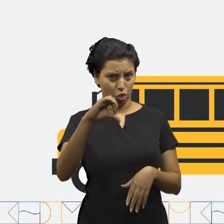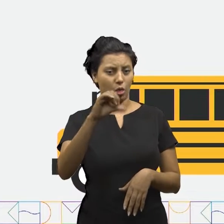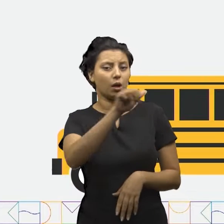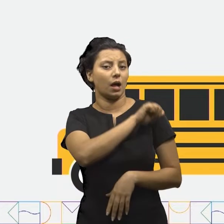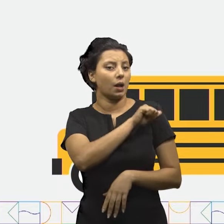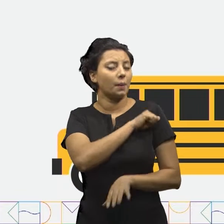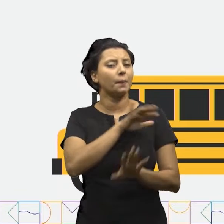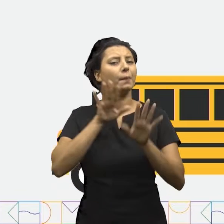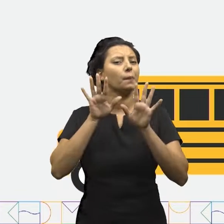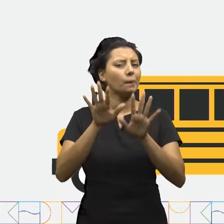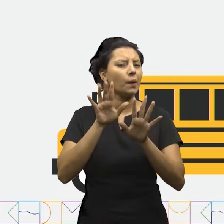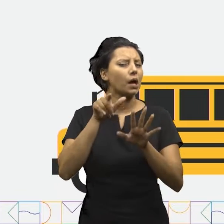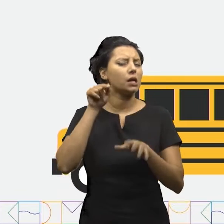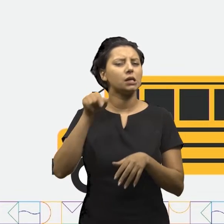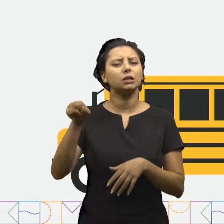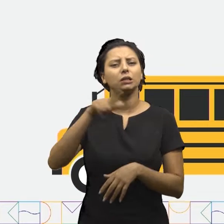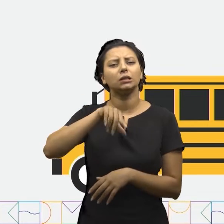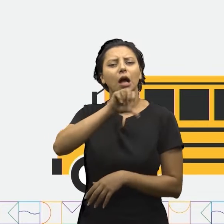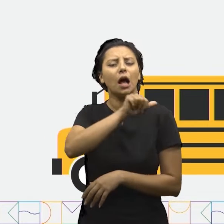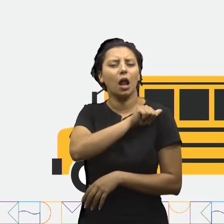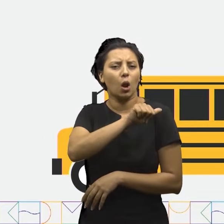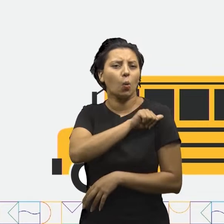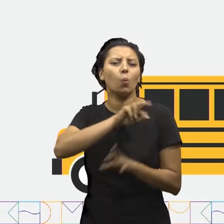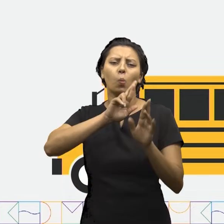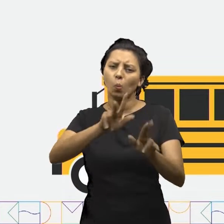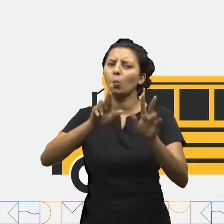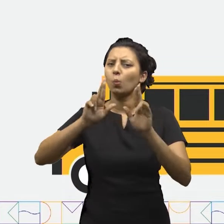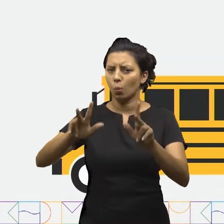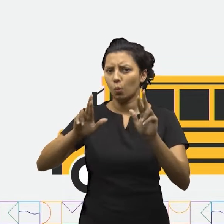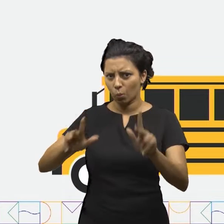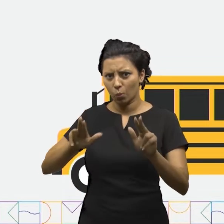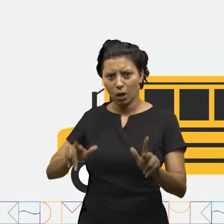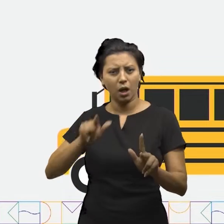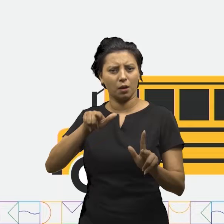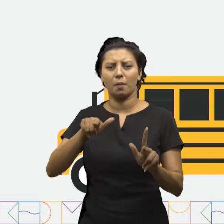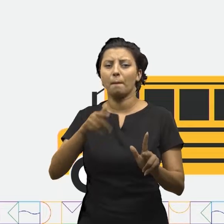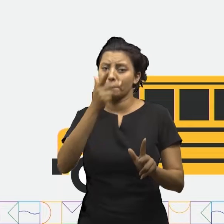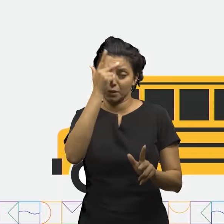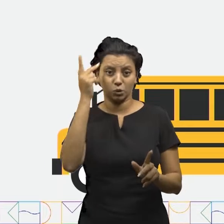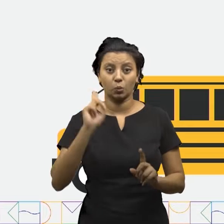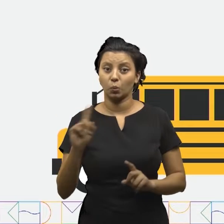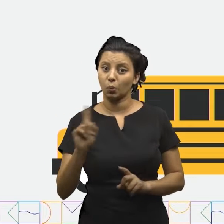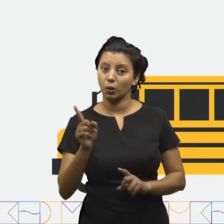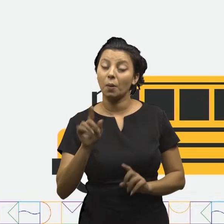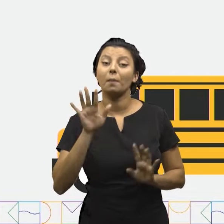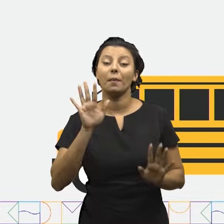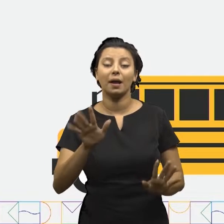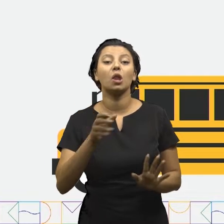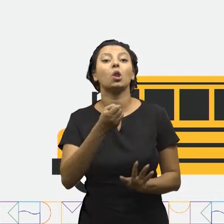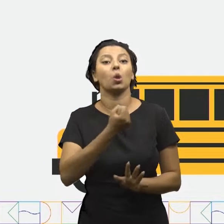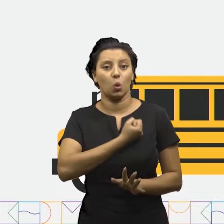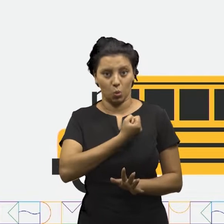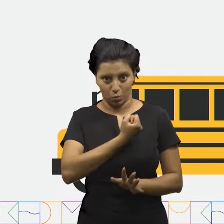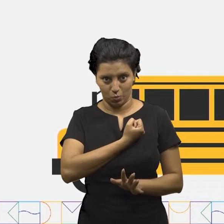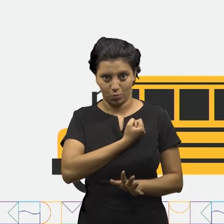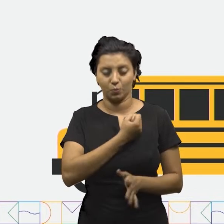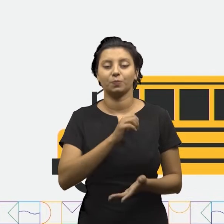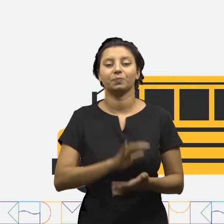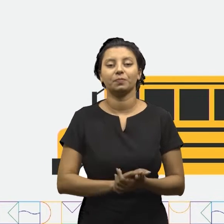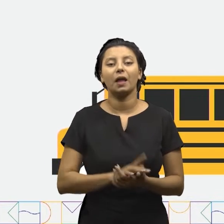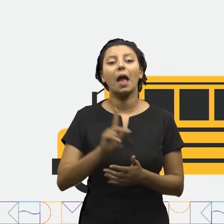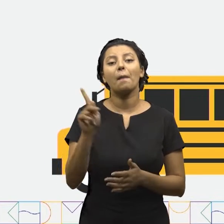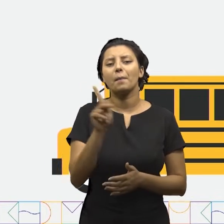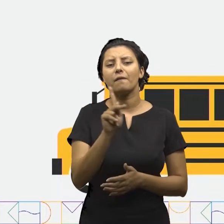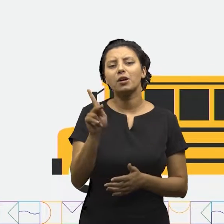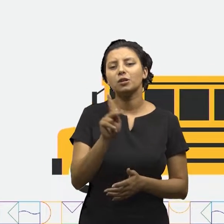alunos, mas esses alunos eram diferentes. Eles não eram pessoas, e sim números. E